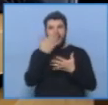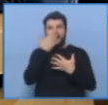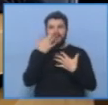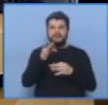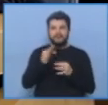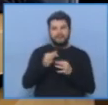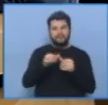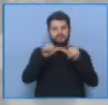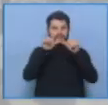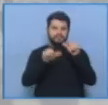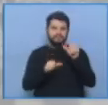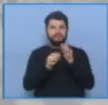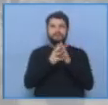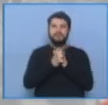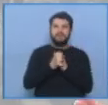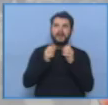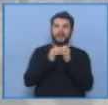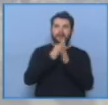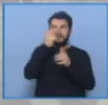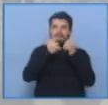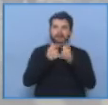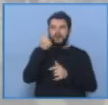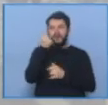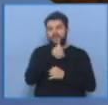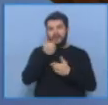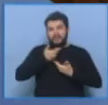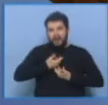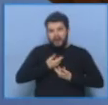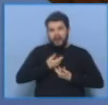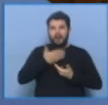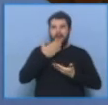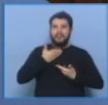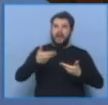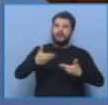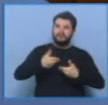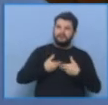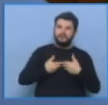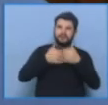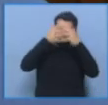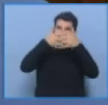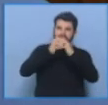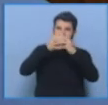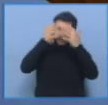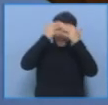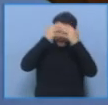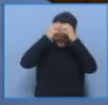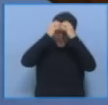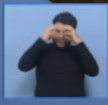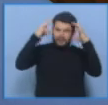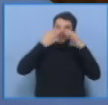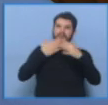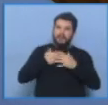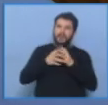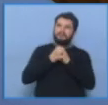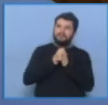na liturgia, de rezarmos por todas as vítimas, naturalmente, e termos porque isso também ajuda a criar consciência quando rezamos por alguém, também nos tornamos